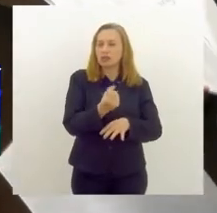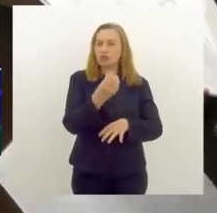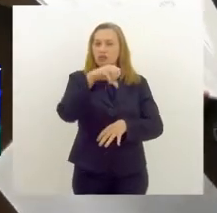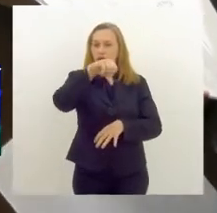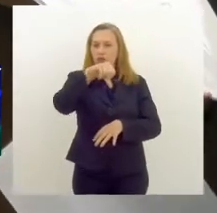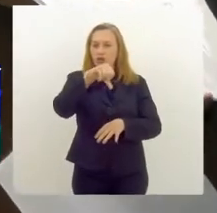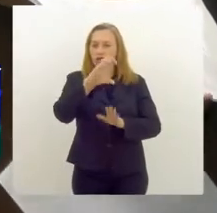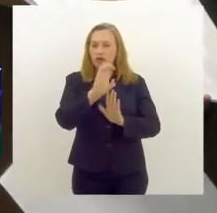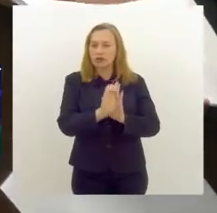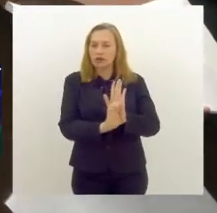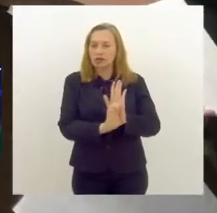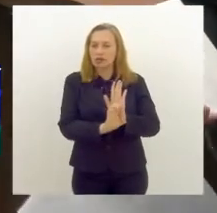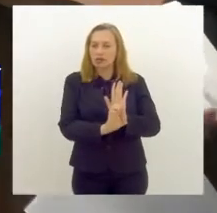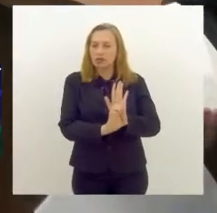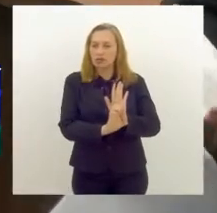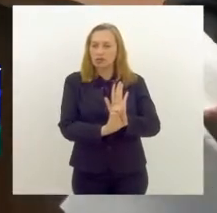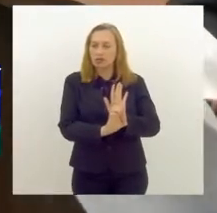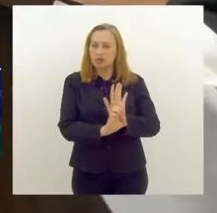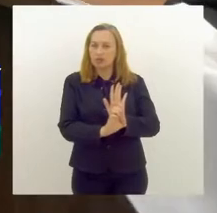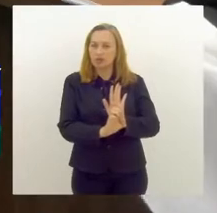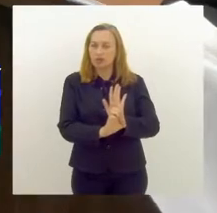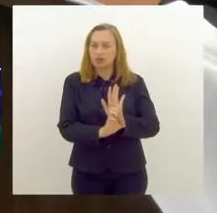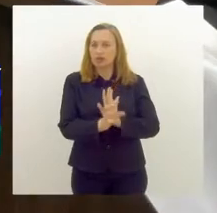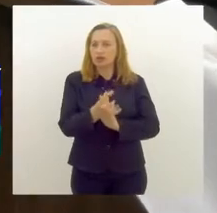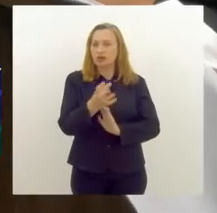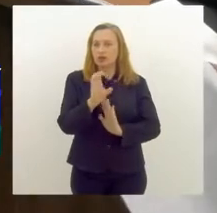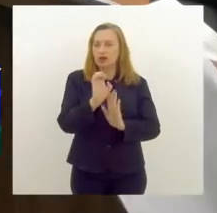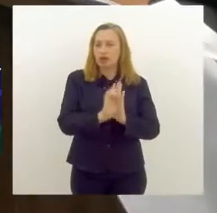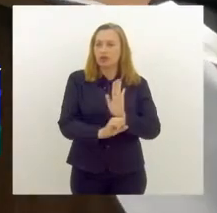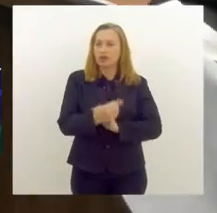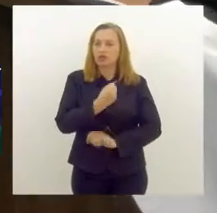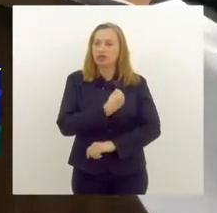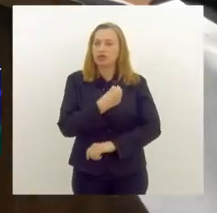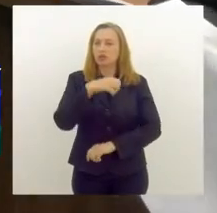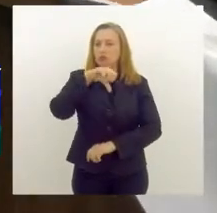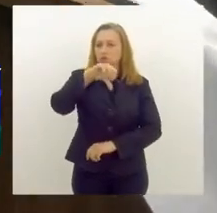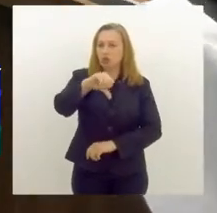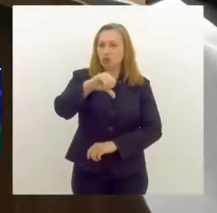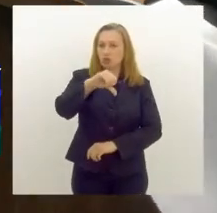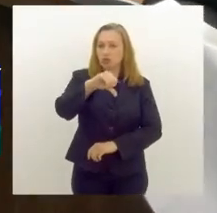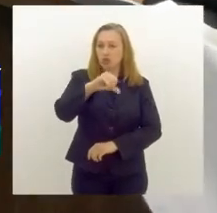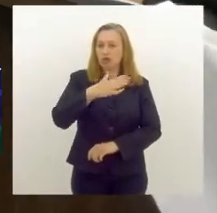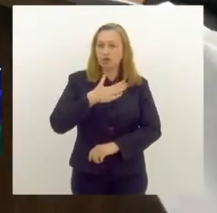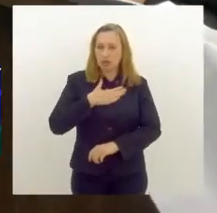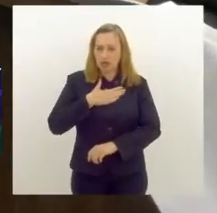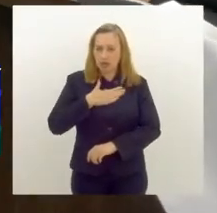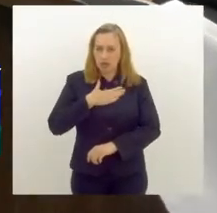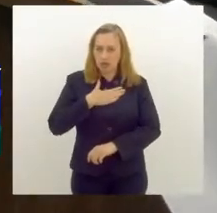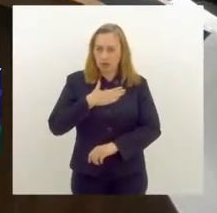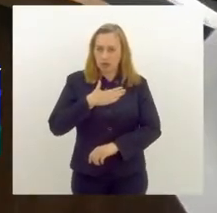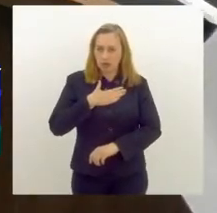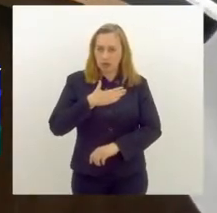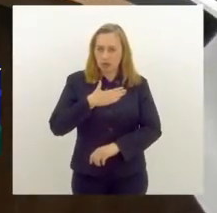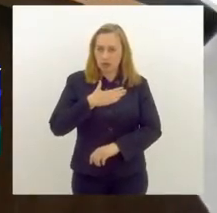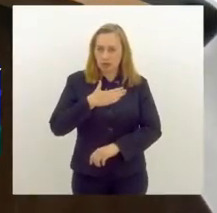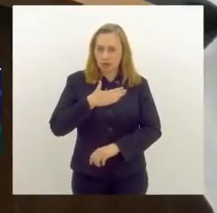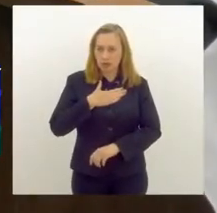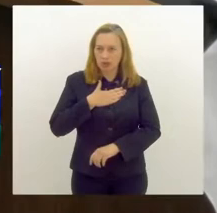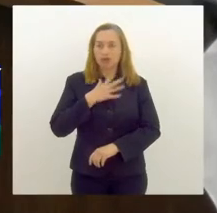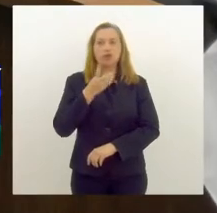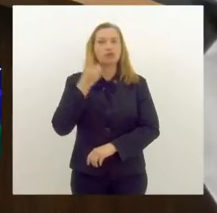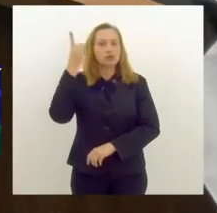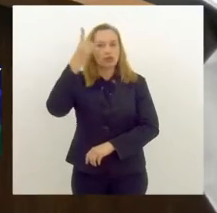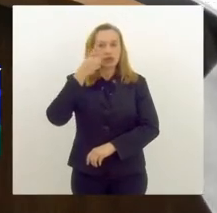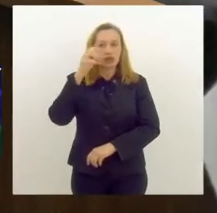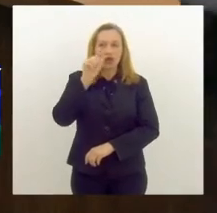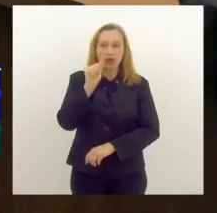emendas. A emenda número 9 é a emenda de minha autoria, deputado